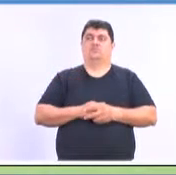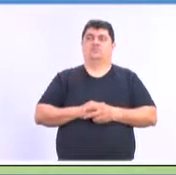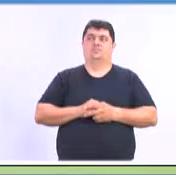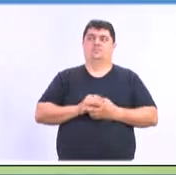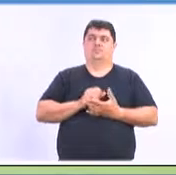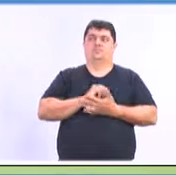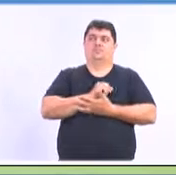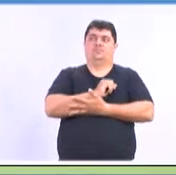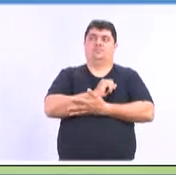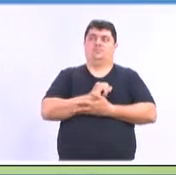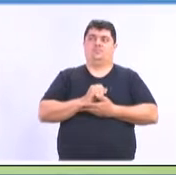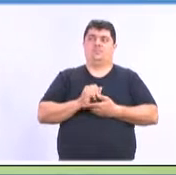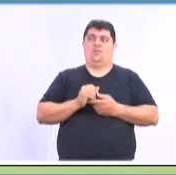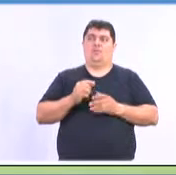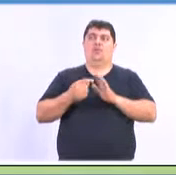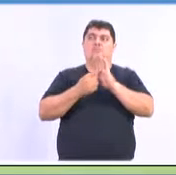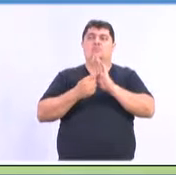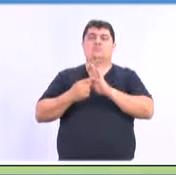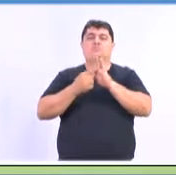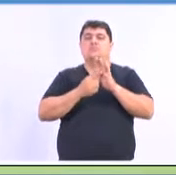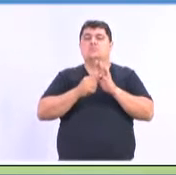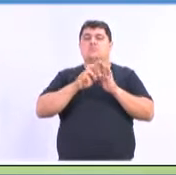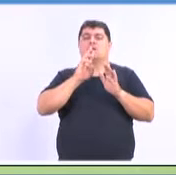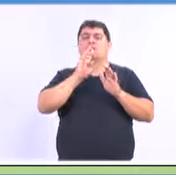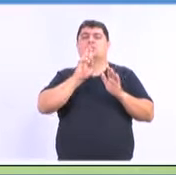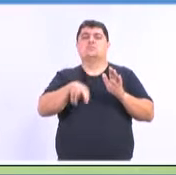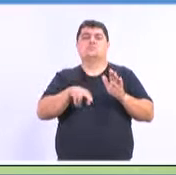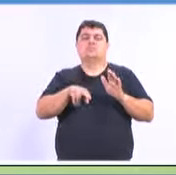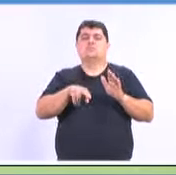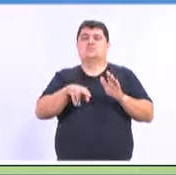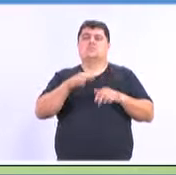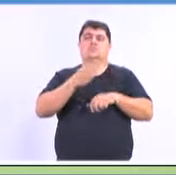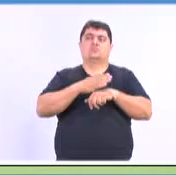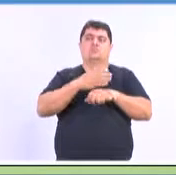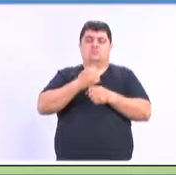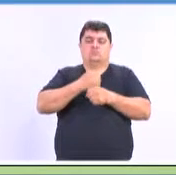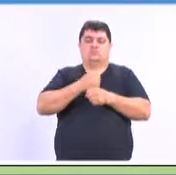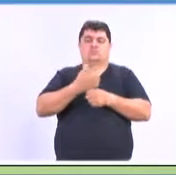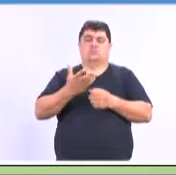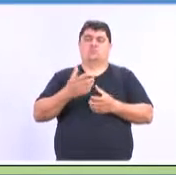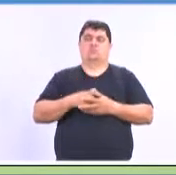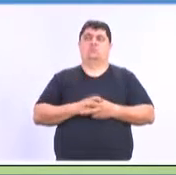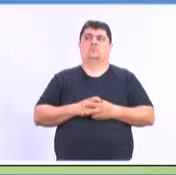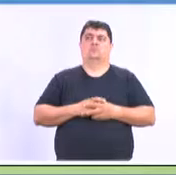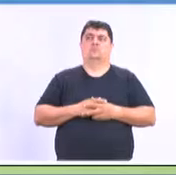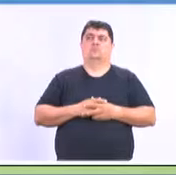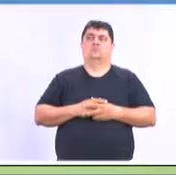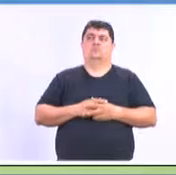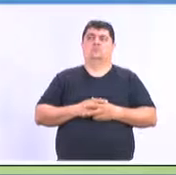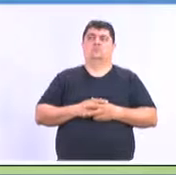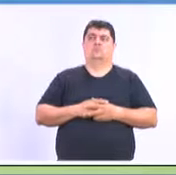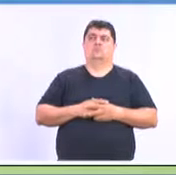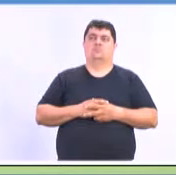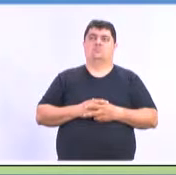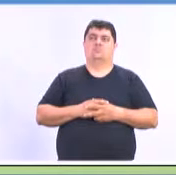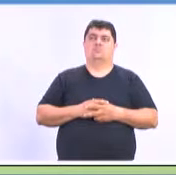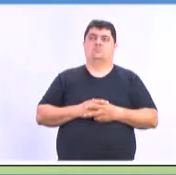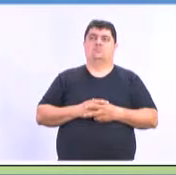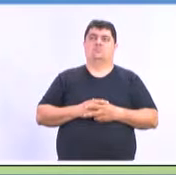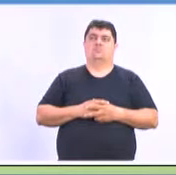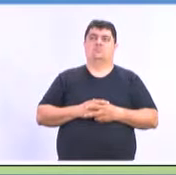lucro. Demonstração do resultado do exercício. Ok? Vamos correr em cima dela